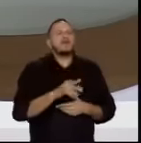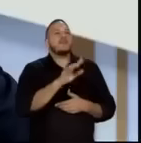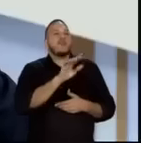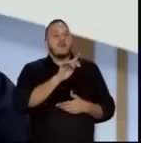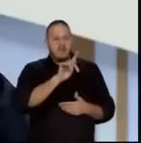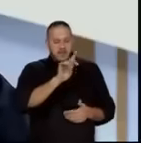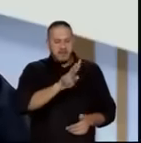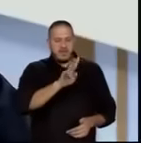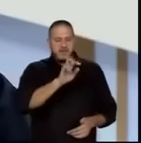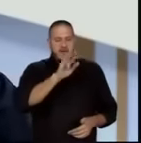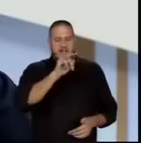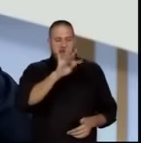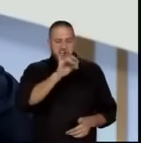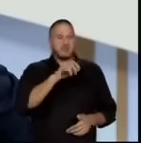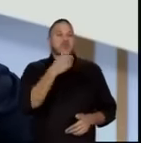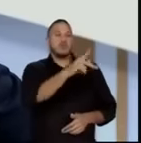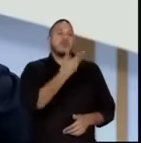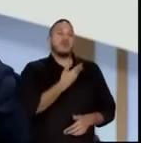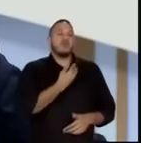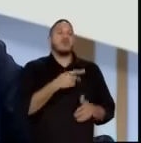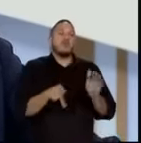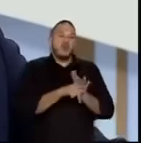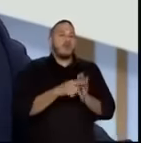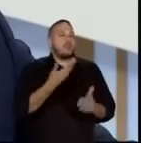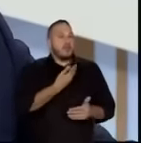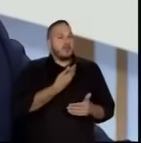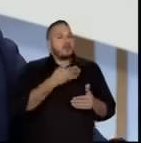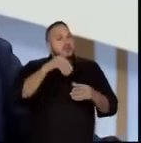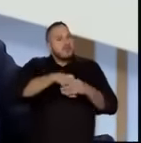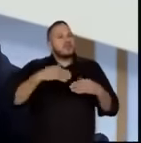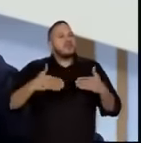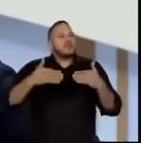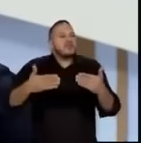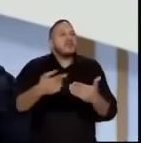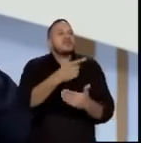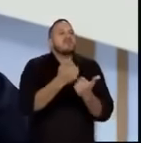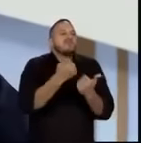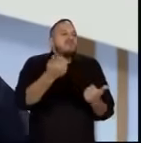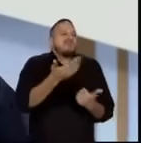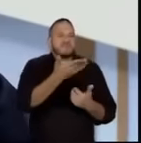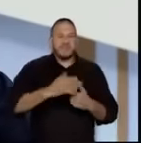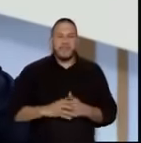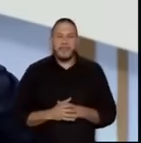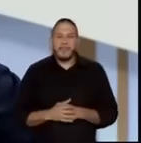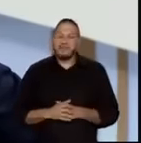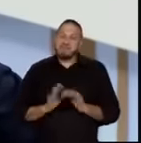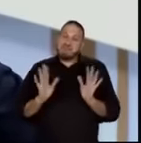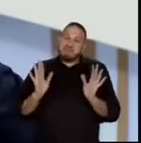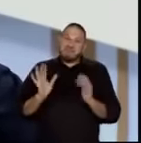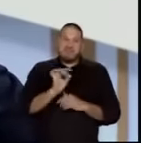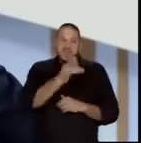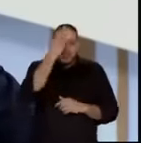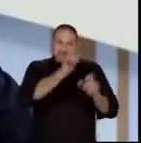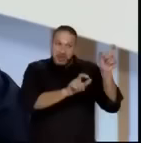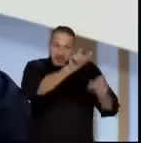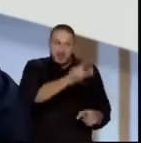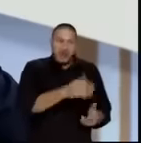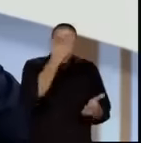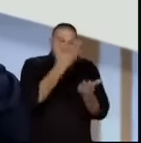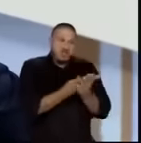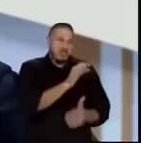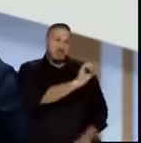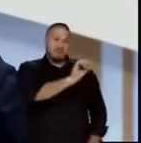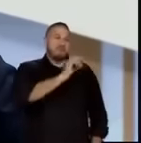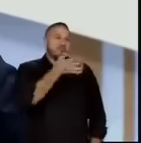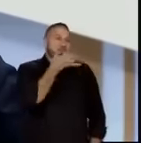seu colega de ministério, sobre o assunto? Bom, cada pessoa tem o direito de ter as suas convicções. É assim em